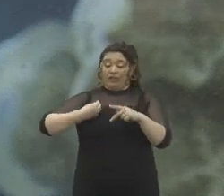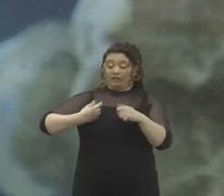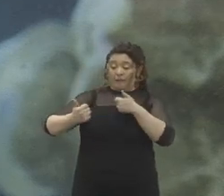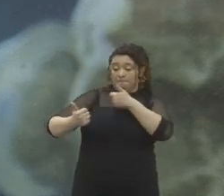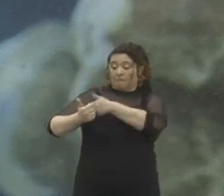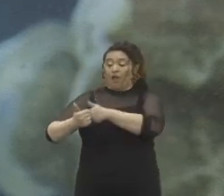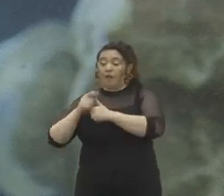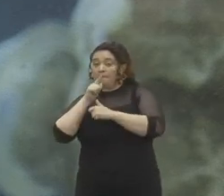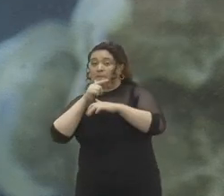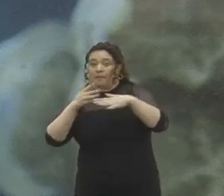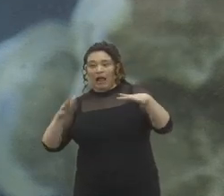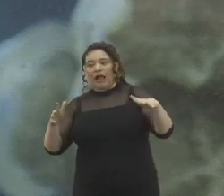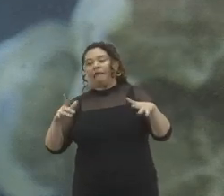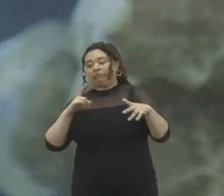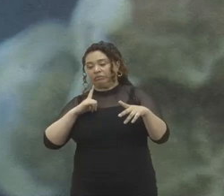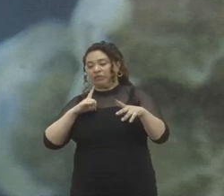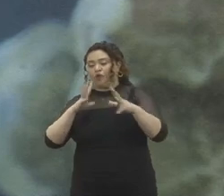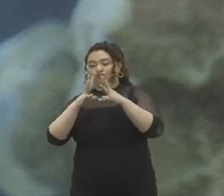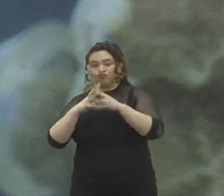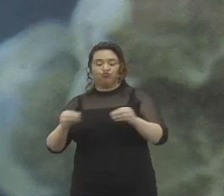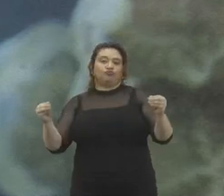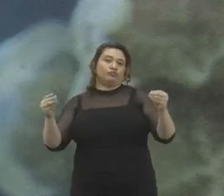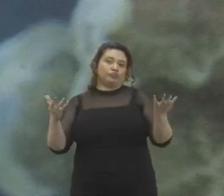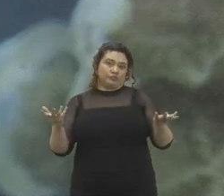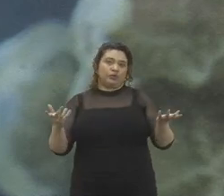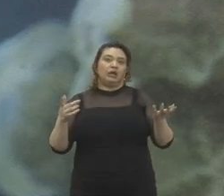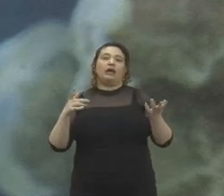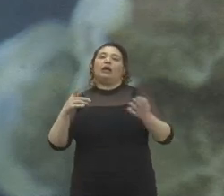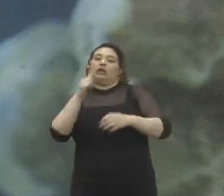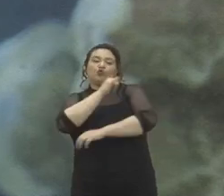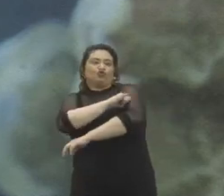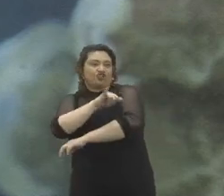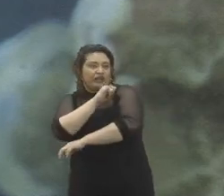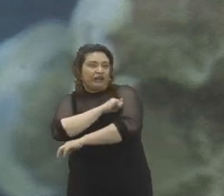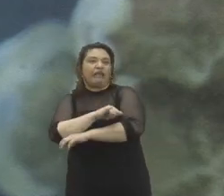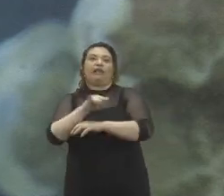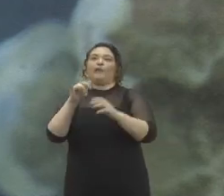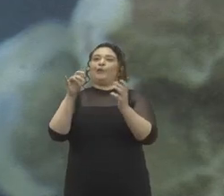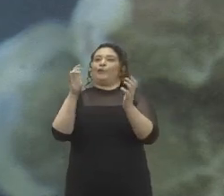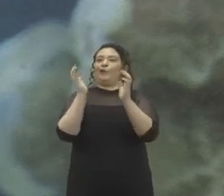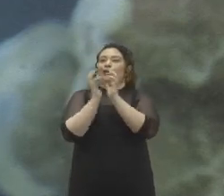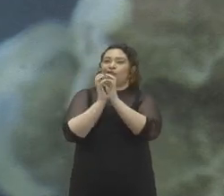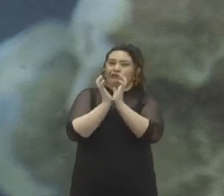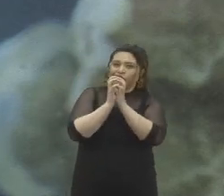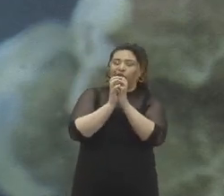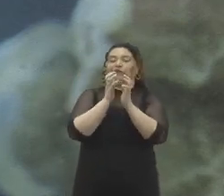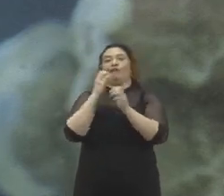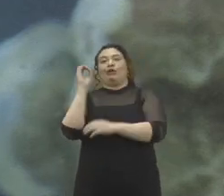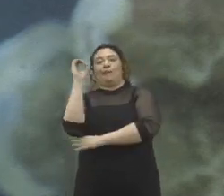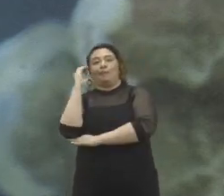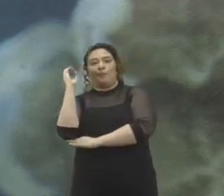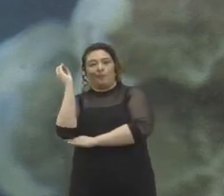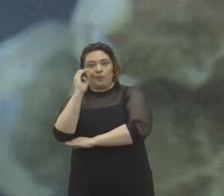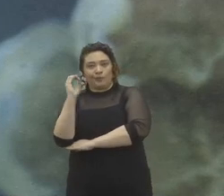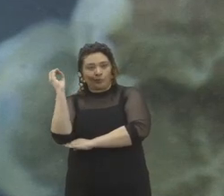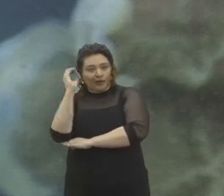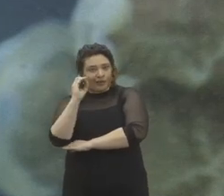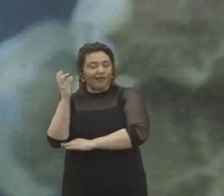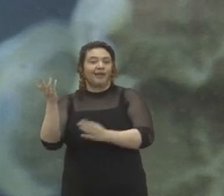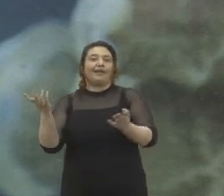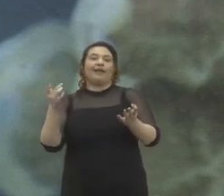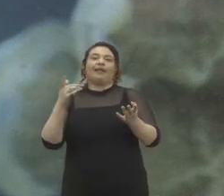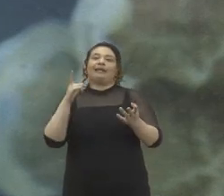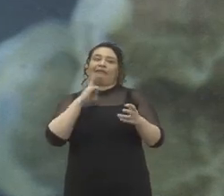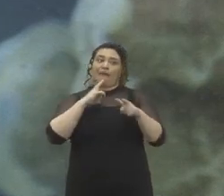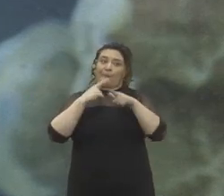atingidos mas brutalmente 3 M em cobre o Rio de Janeiro Recife Porto Alegre que Aliás já já